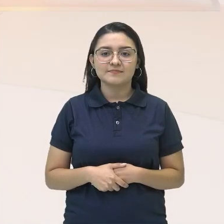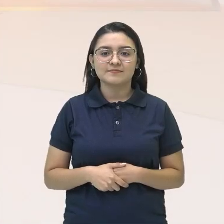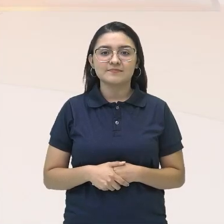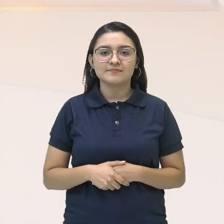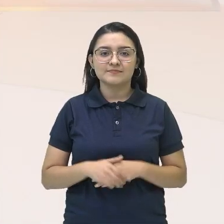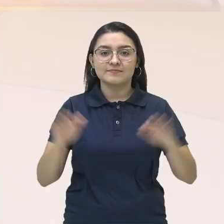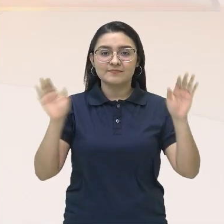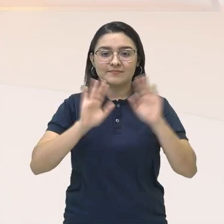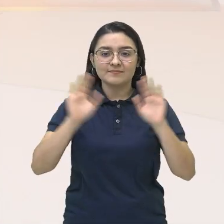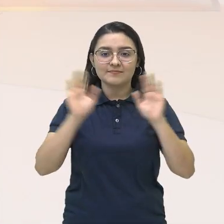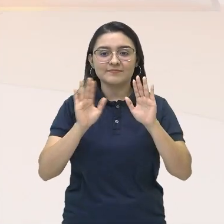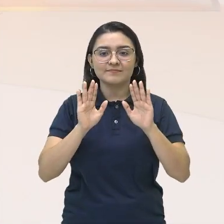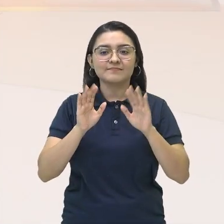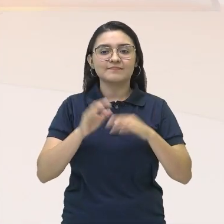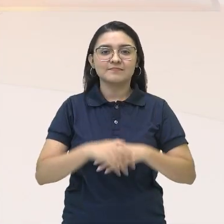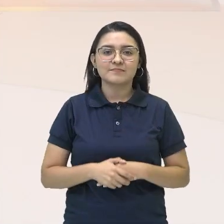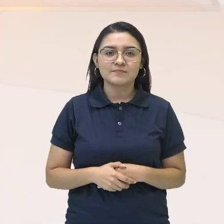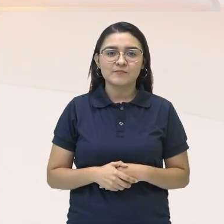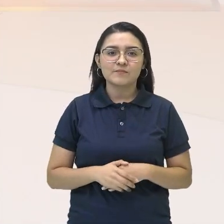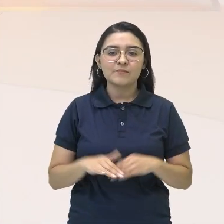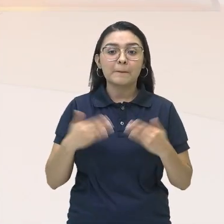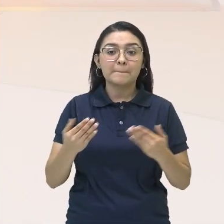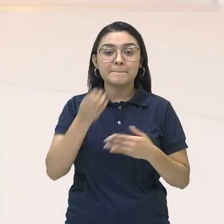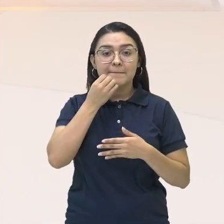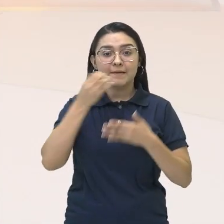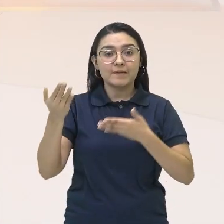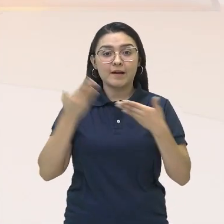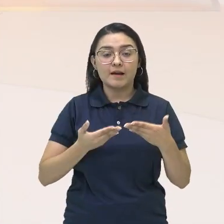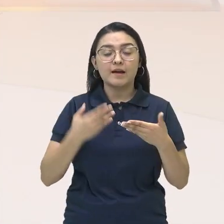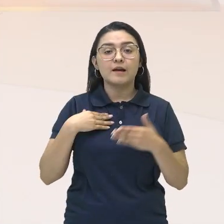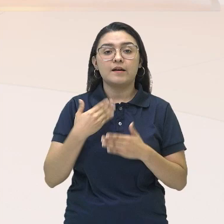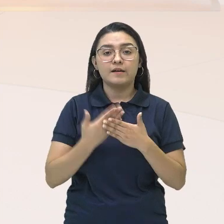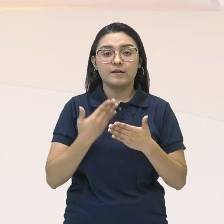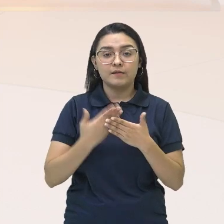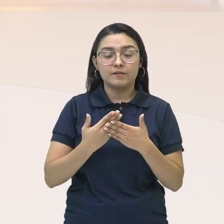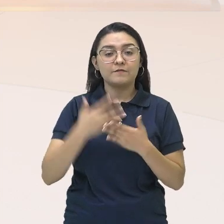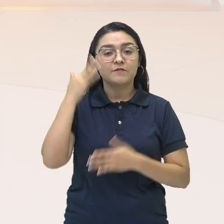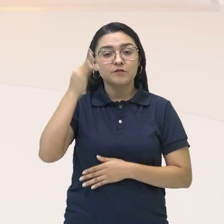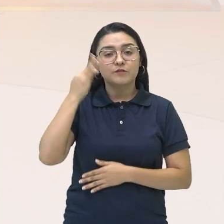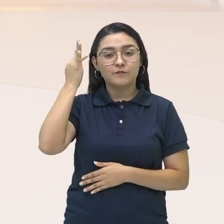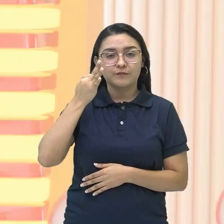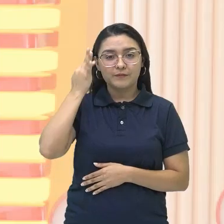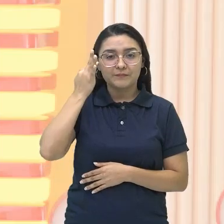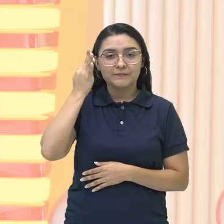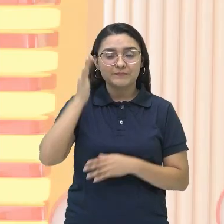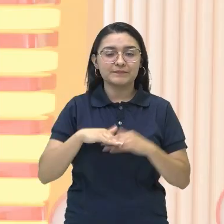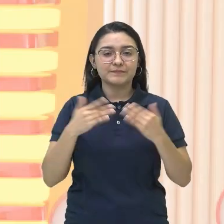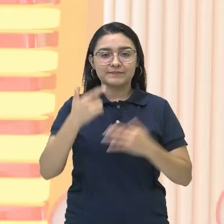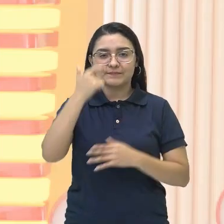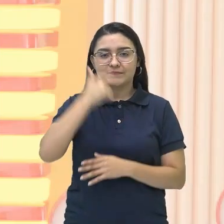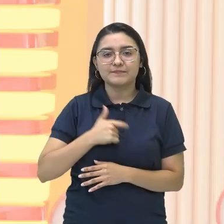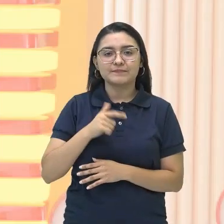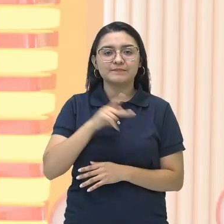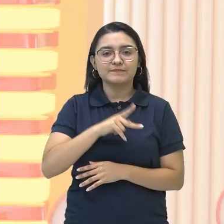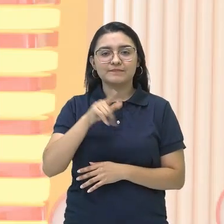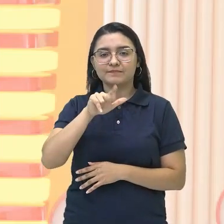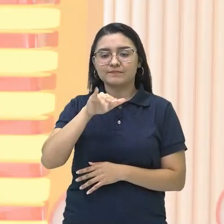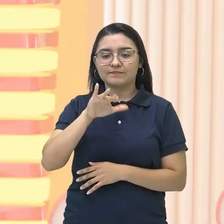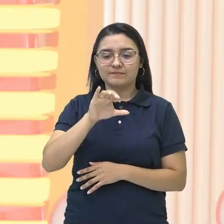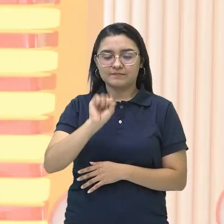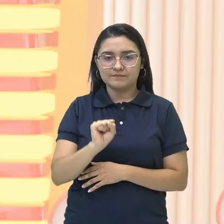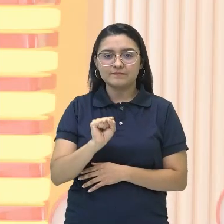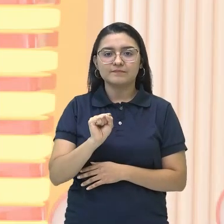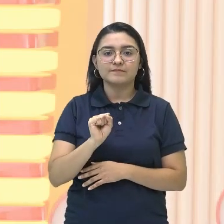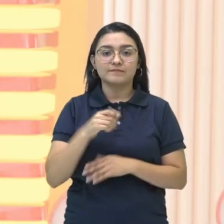Olá pessoal, sejam todos bem-vindos aqui à nossa aula de filosofia. Eu sou o professor Luiz Cláudio, professor